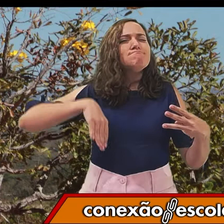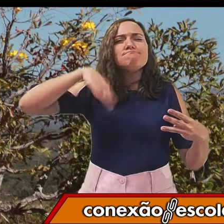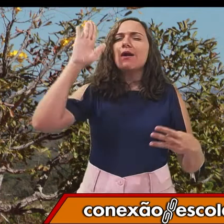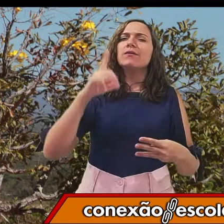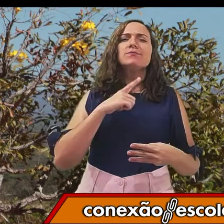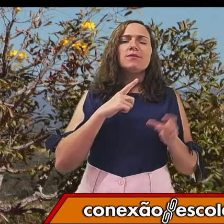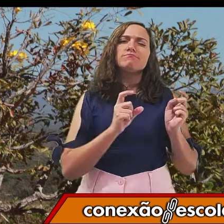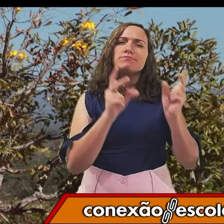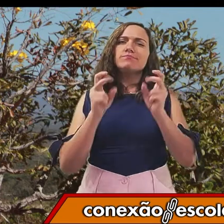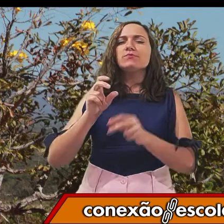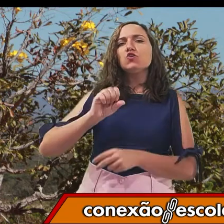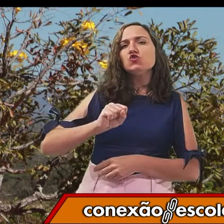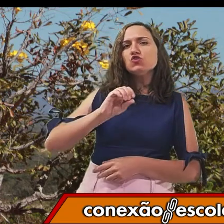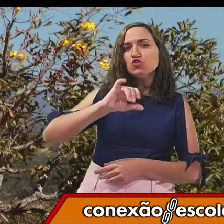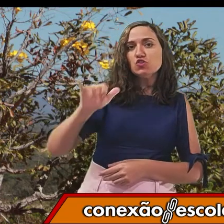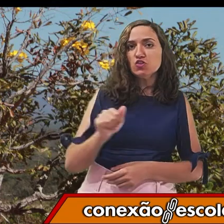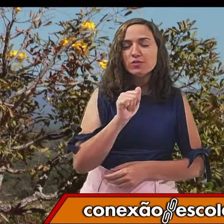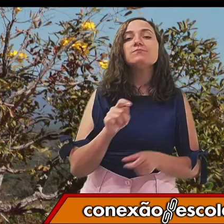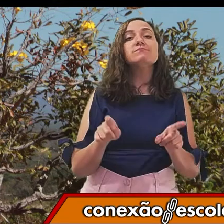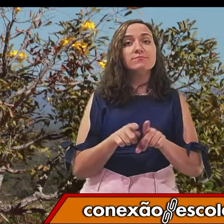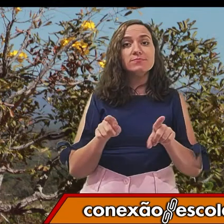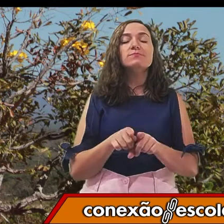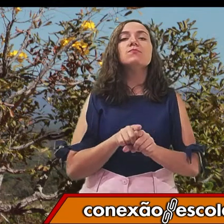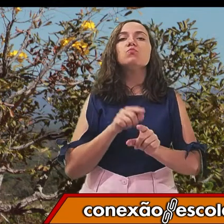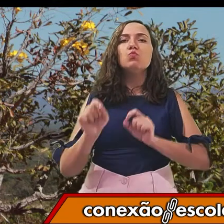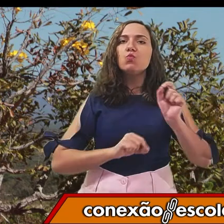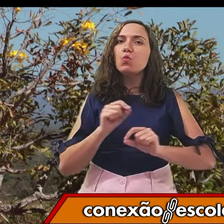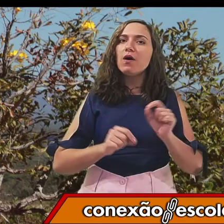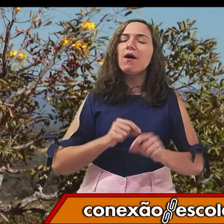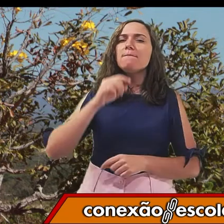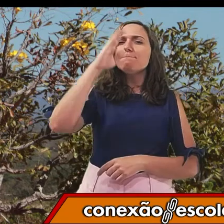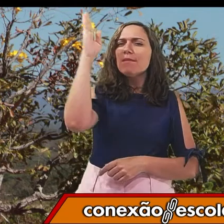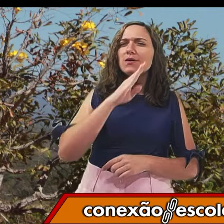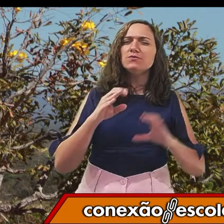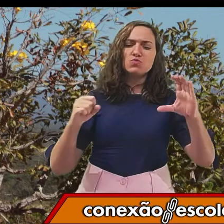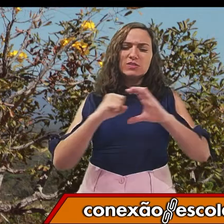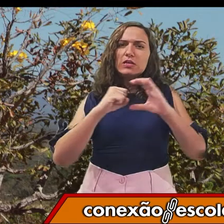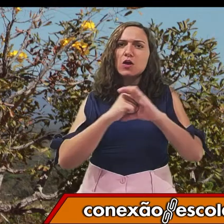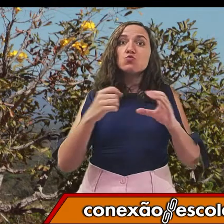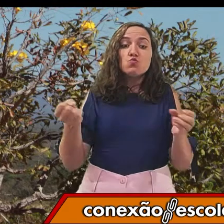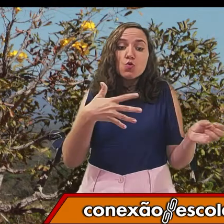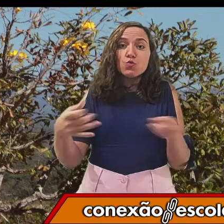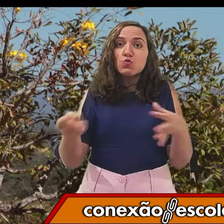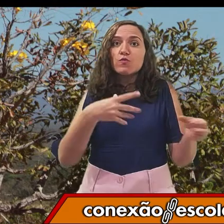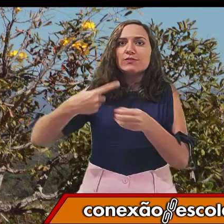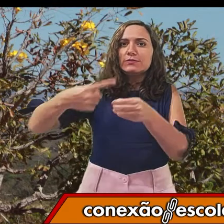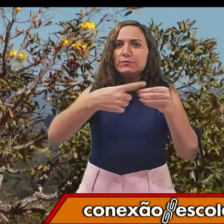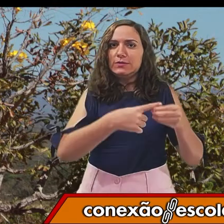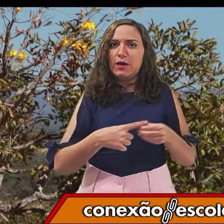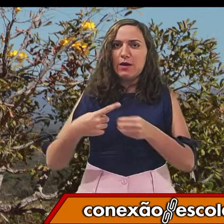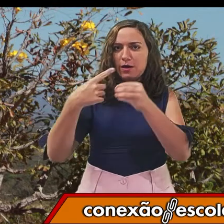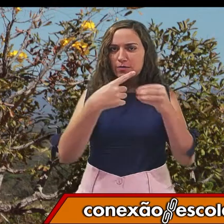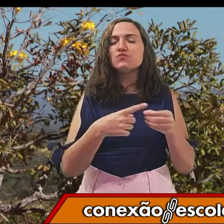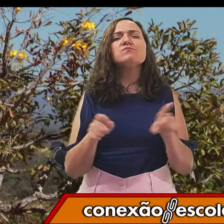para áreas despovoadas do Brasil Central e fez surgir novas cidades na região. Por outro lado, muitas